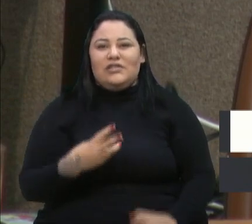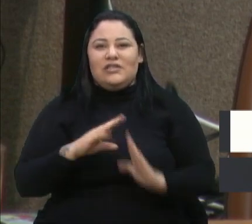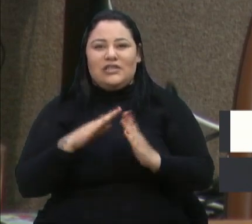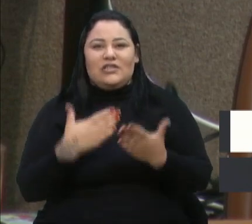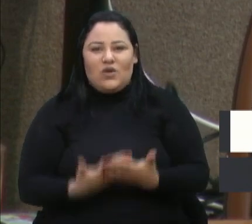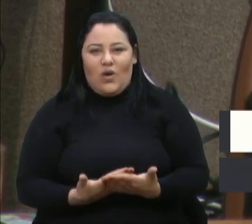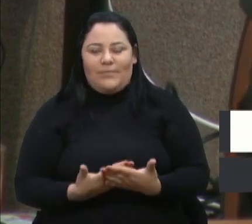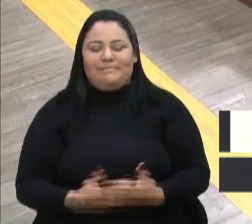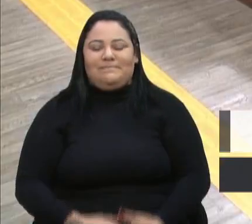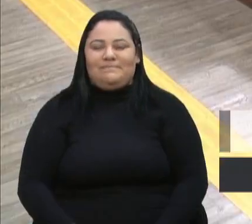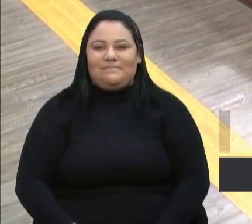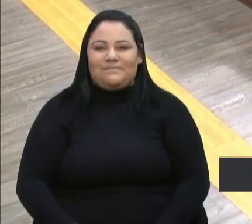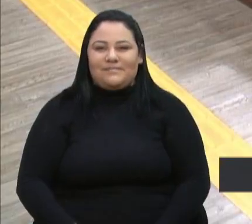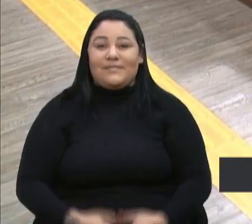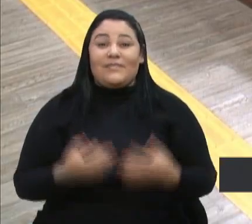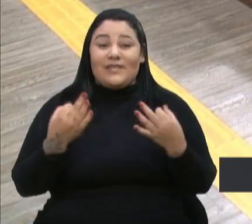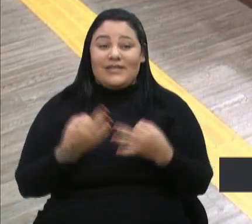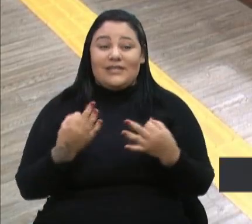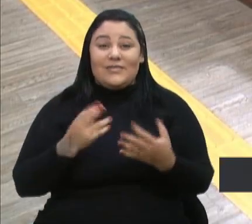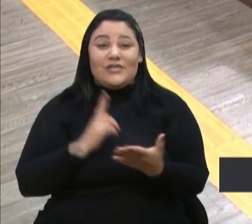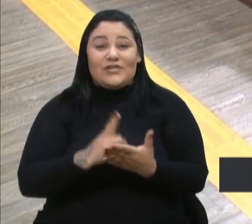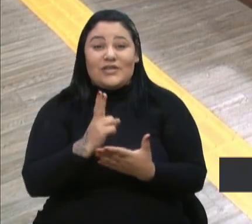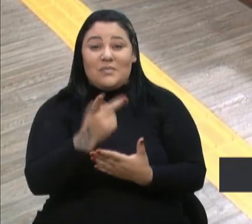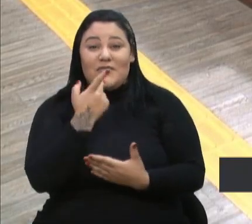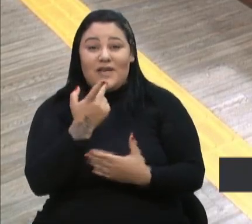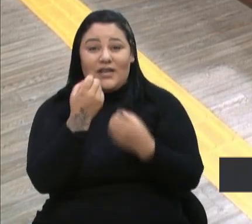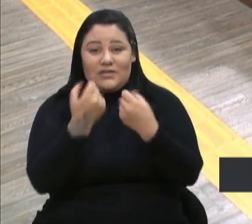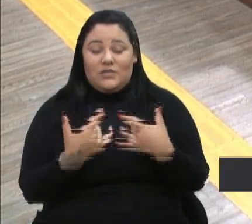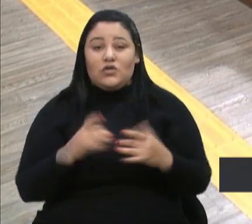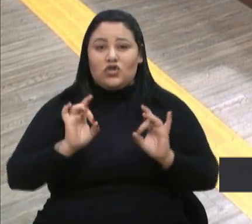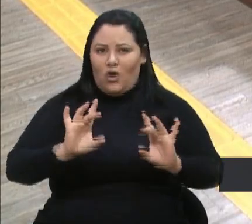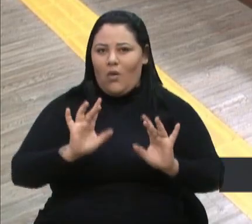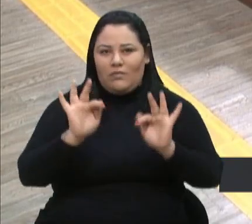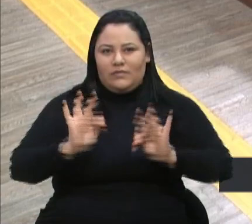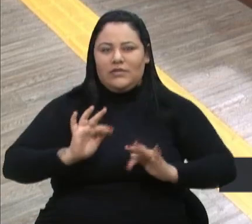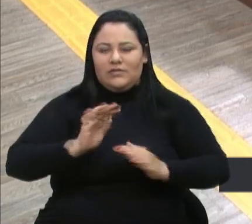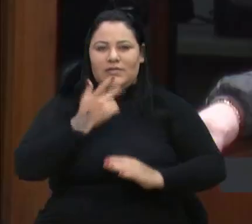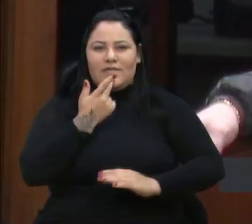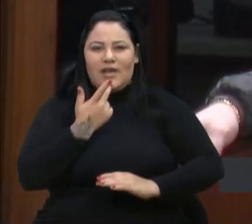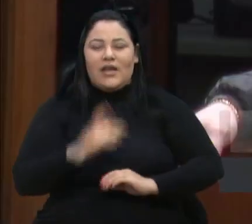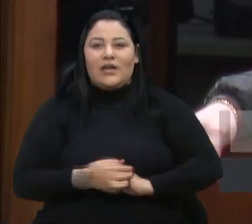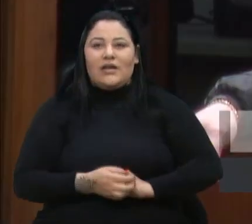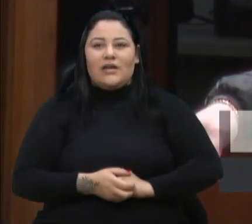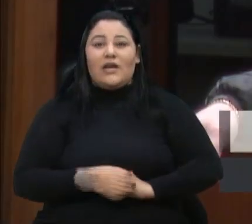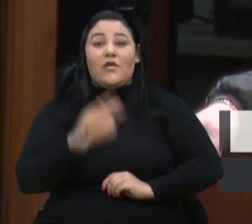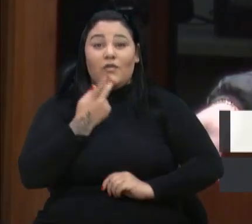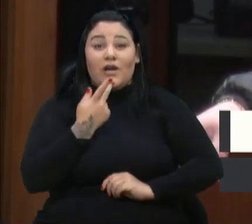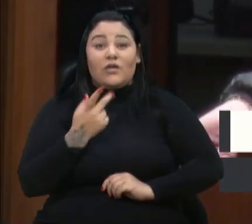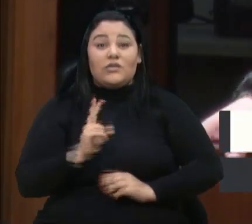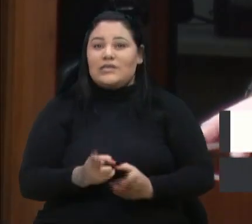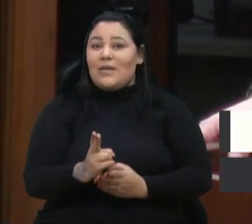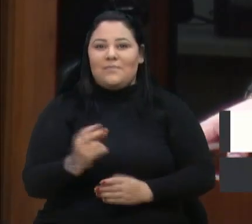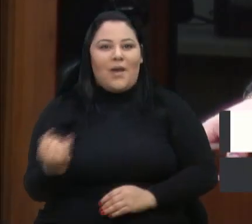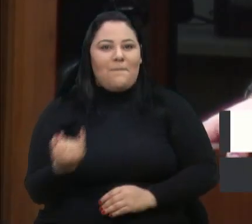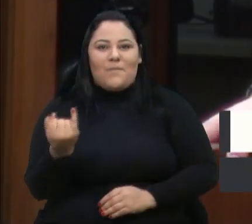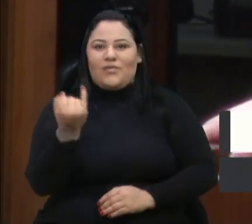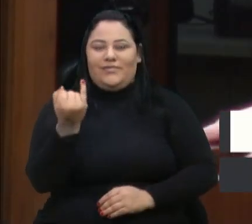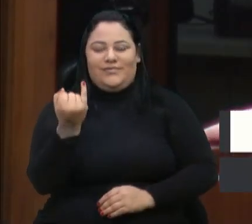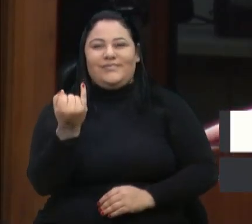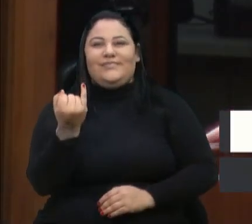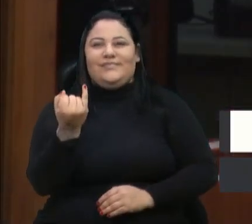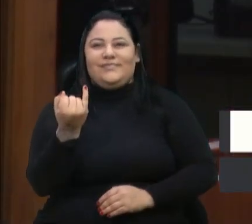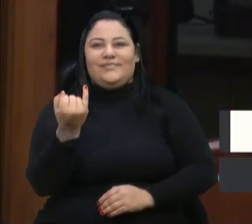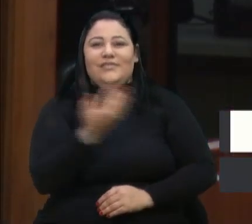municipais. Exatamente. Eu sempre reforço, e para encerrar aqui minha fala, eu reforço da importância né? A gente sabe